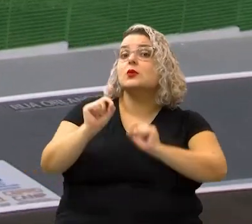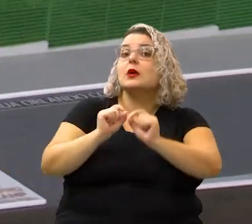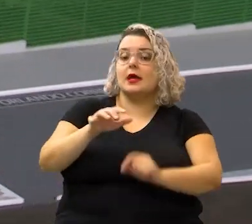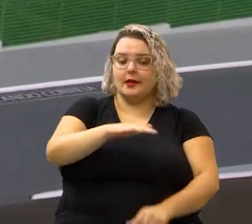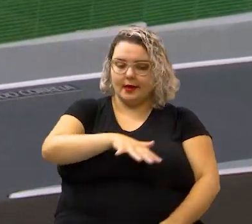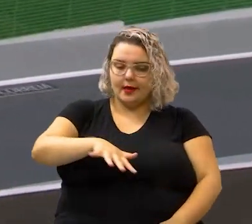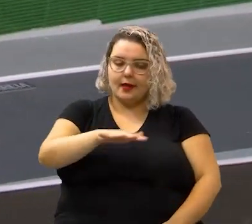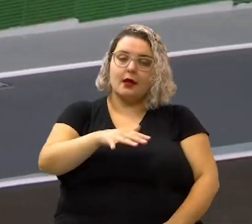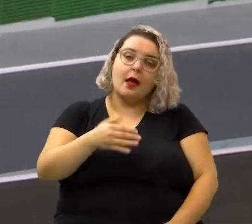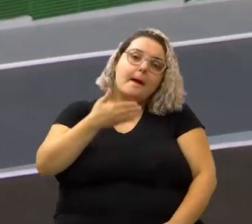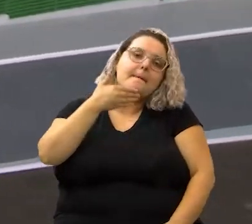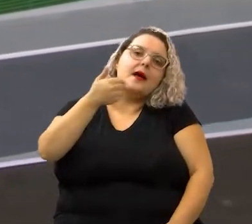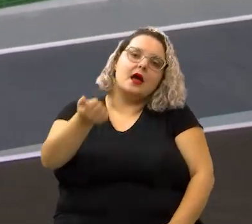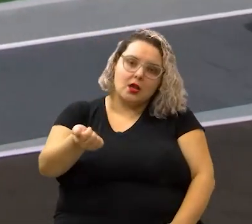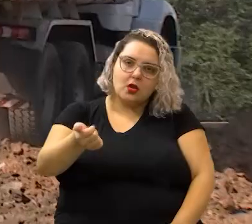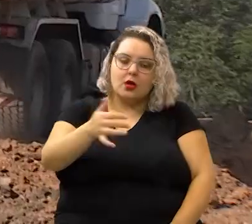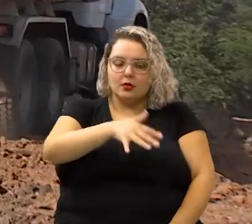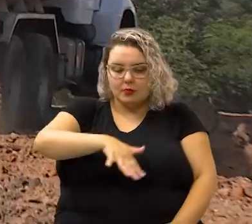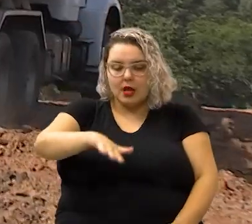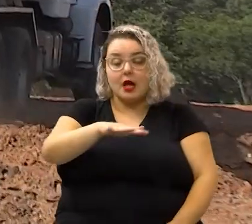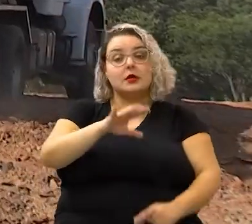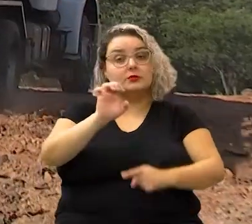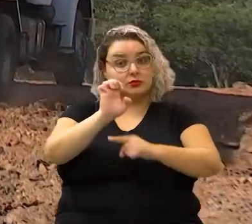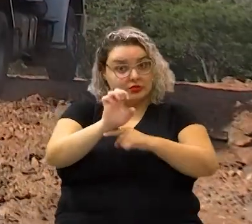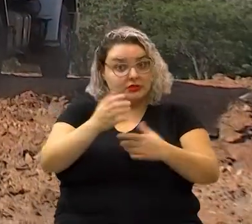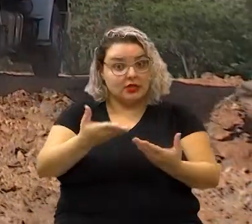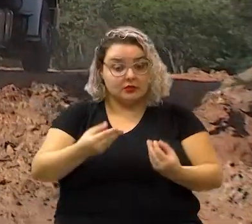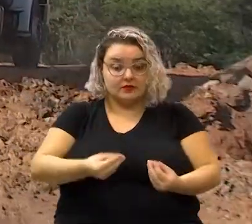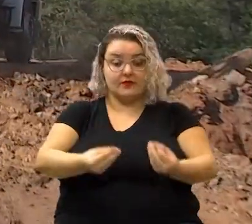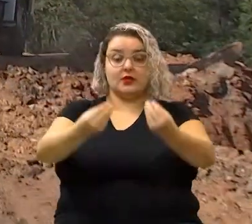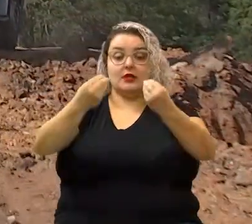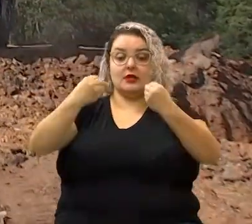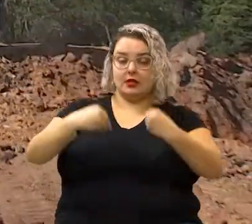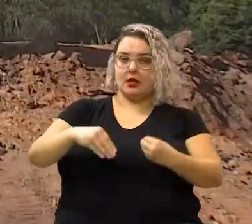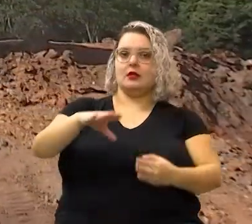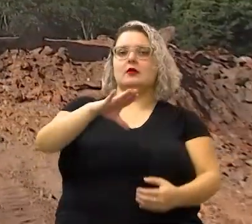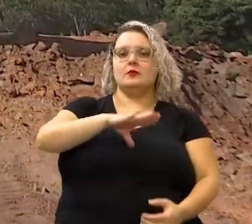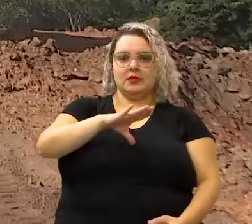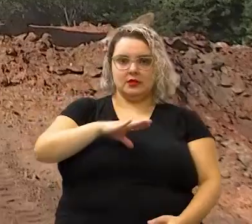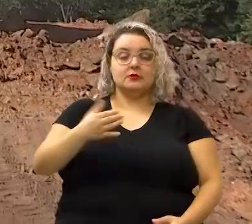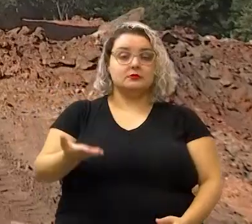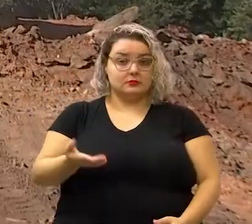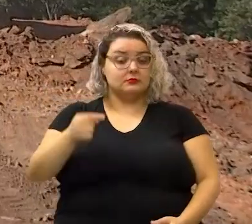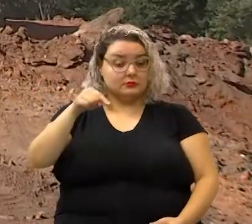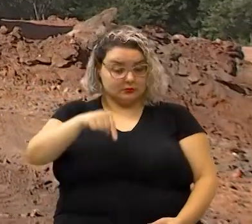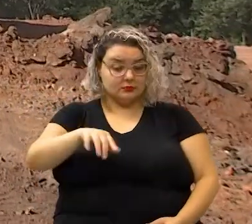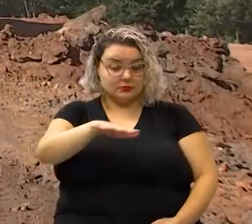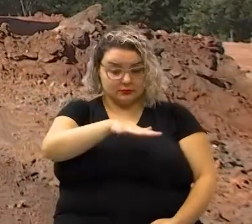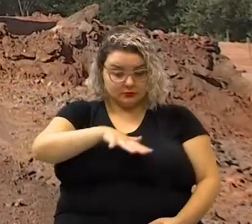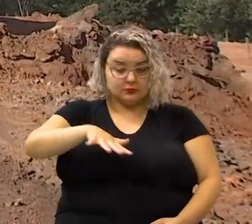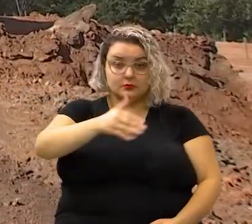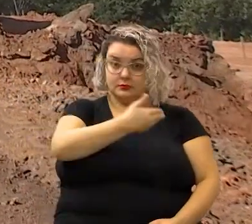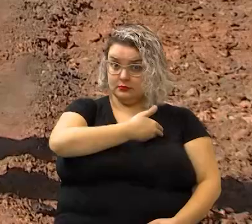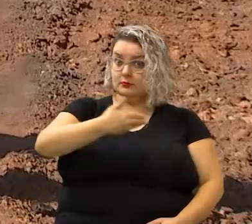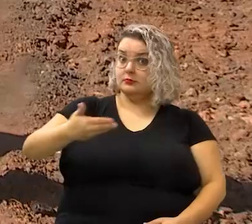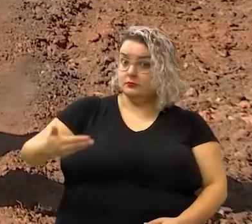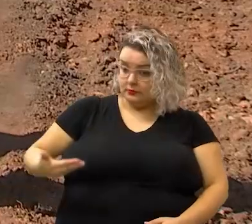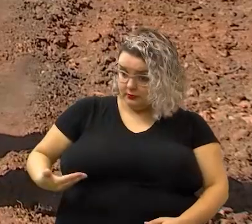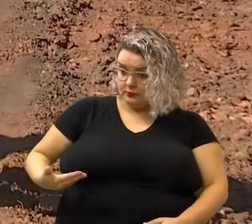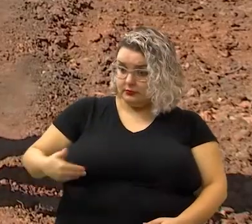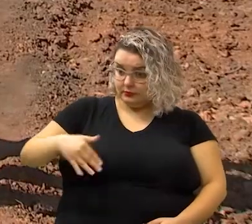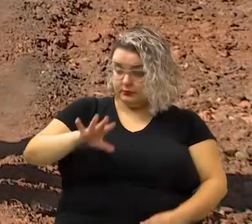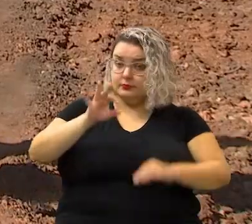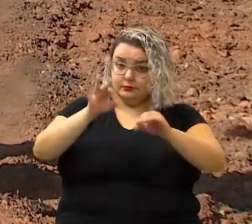esta área seria mais viável que era uma área do estado e foi transferida para o município Então essa área que era uma área pública